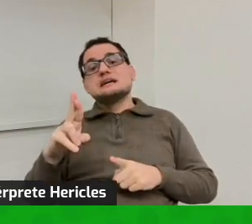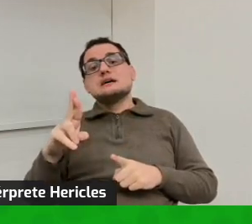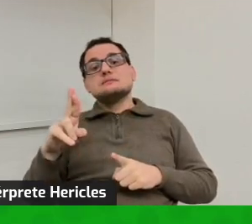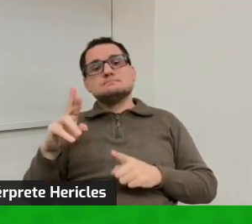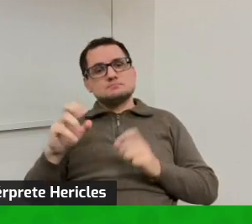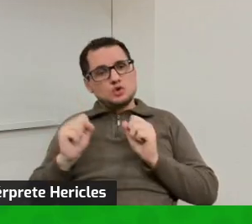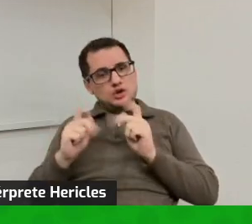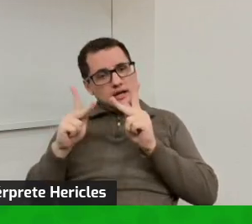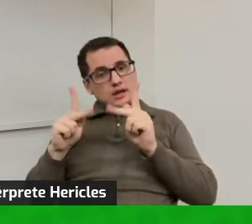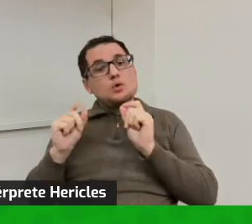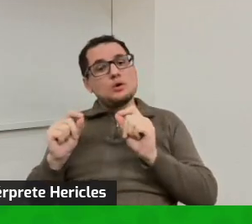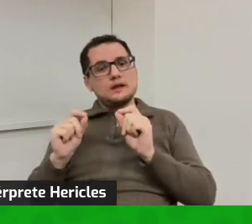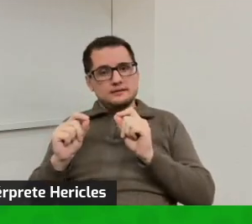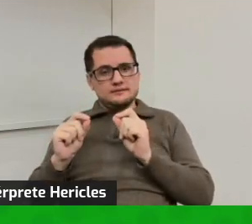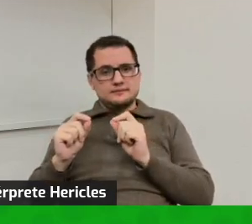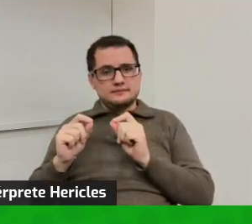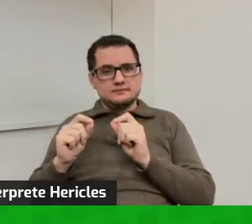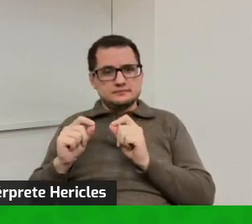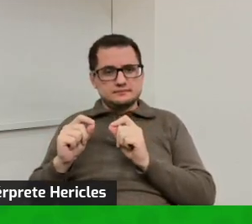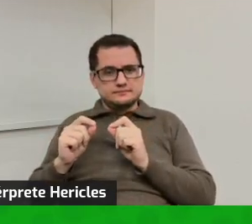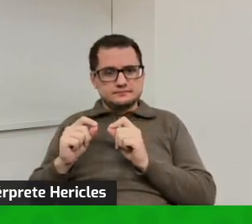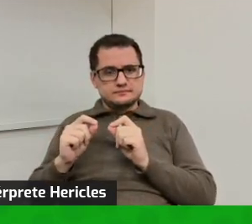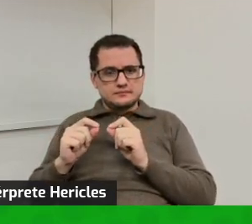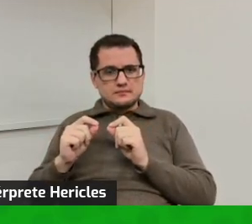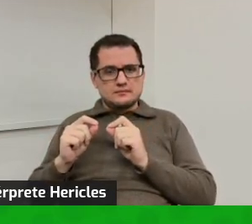coloco batida.